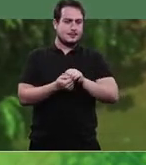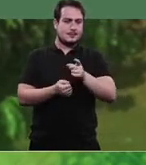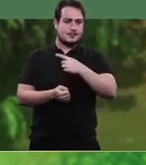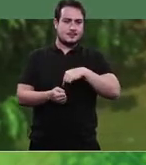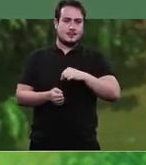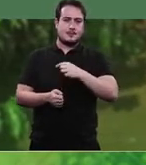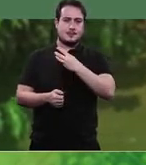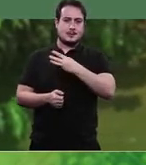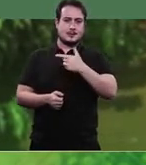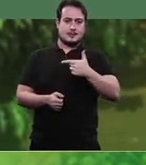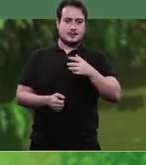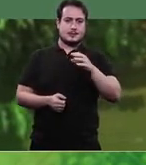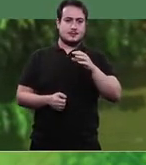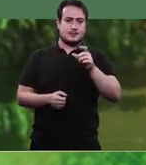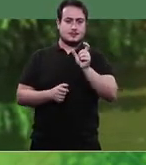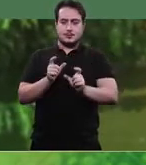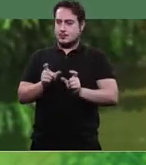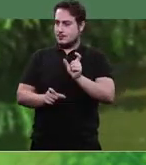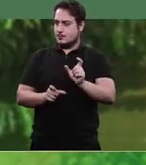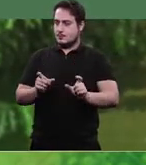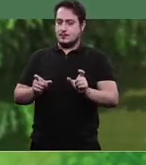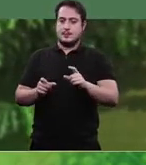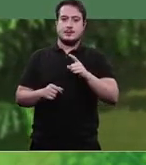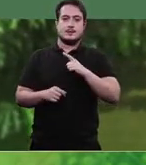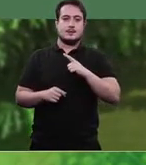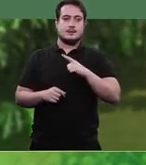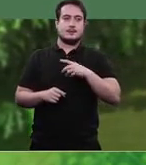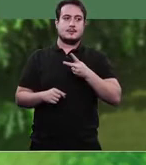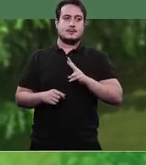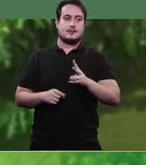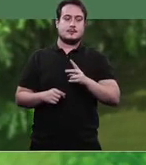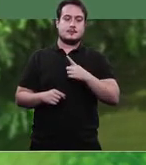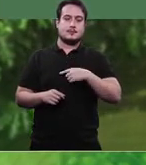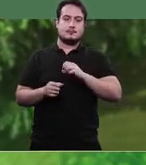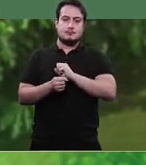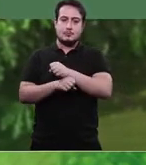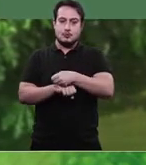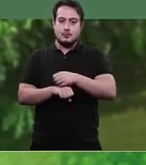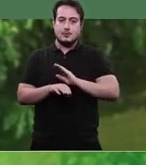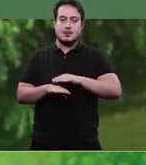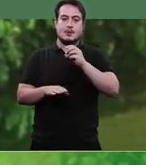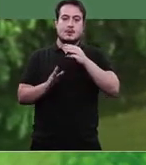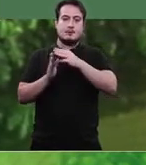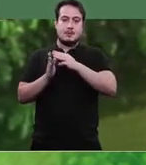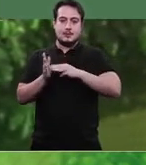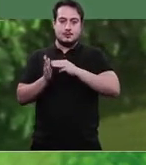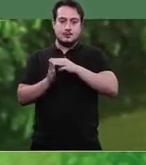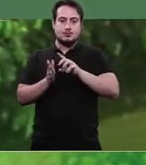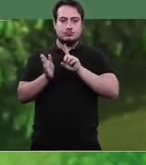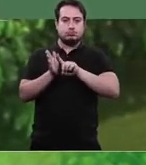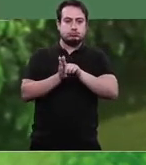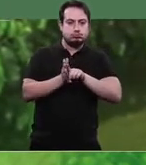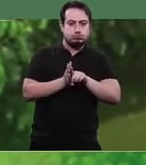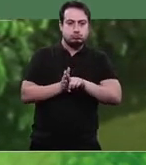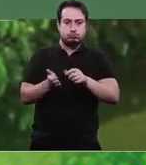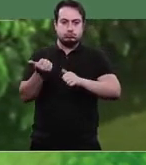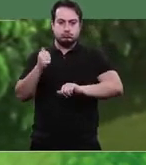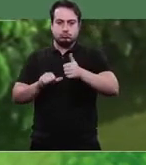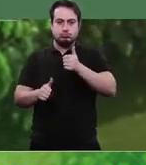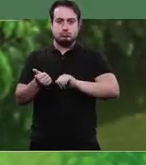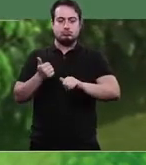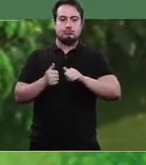52 produtos da Amazônia Legal que poderiam estar sendo explorados os métodos de análise e de inteligência de